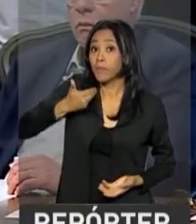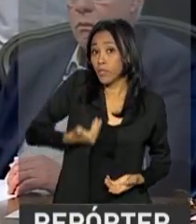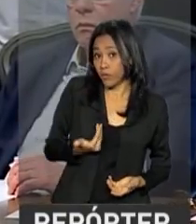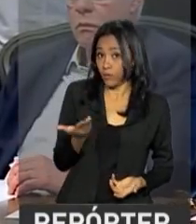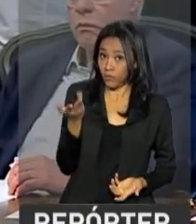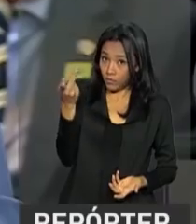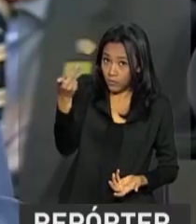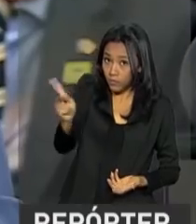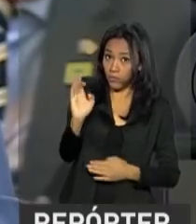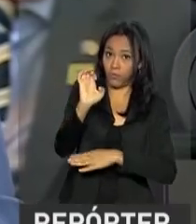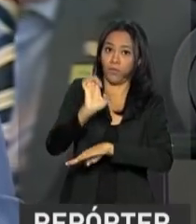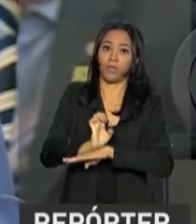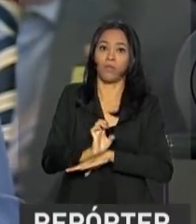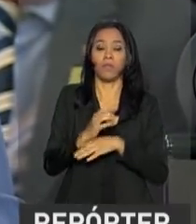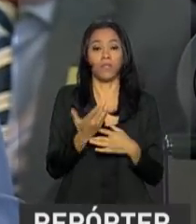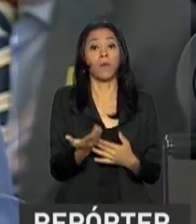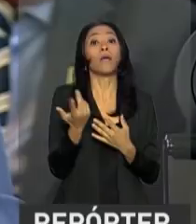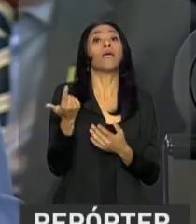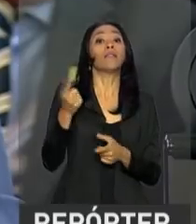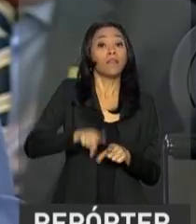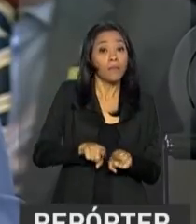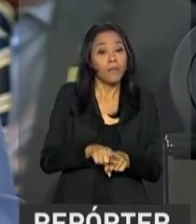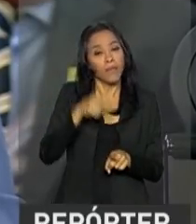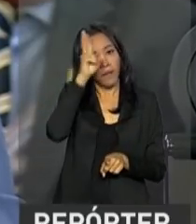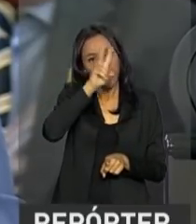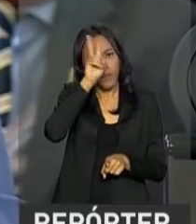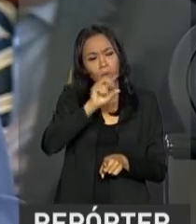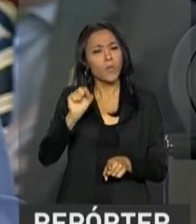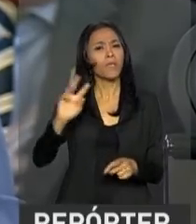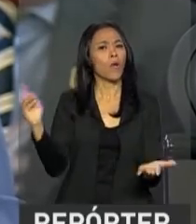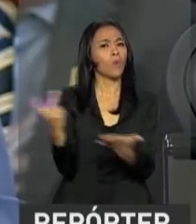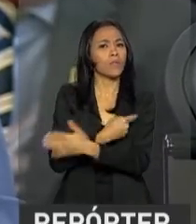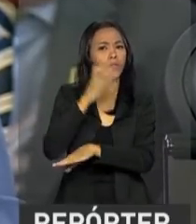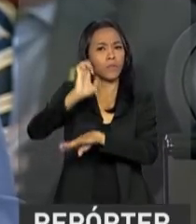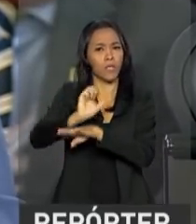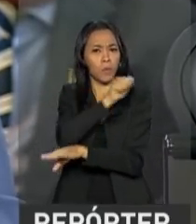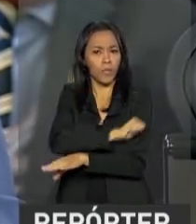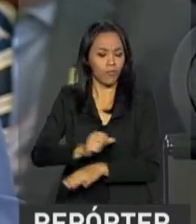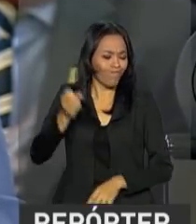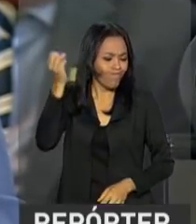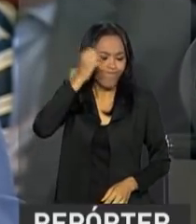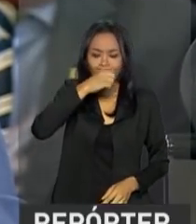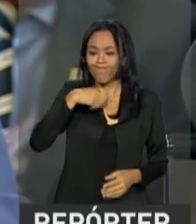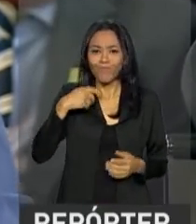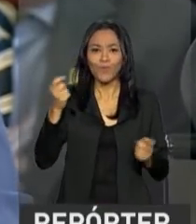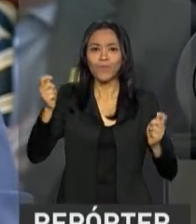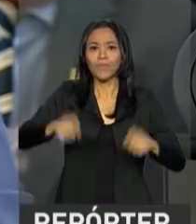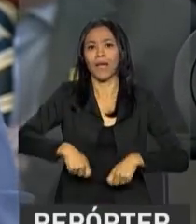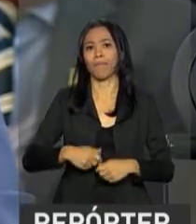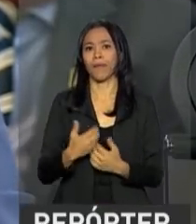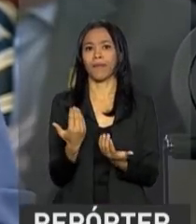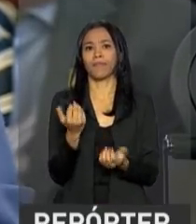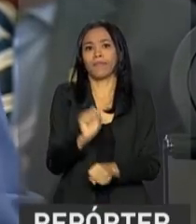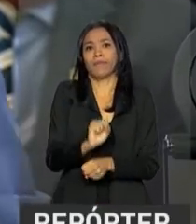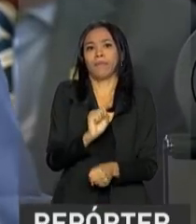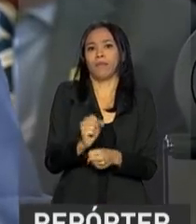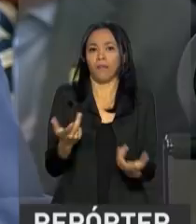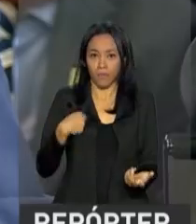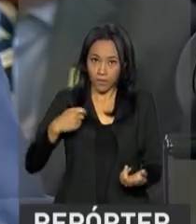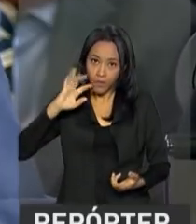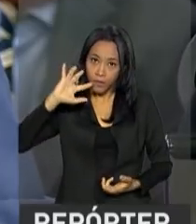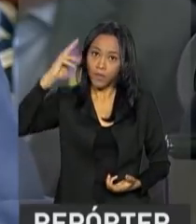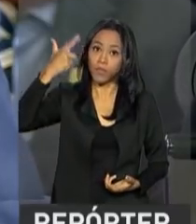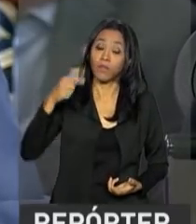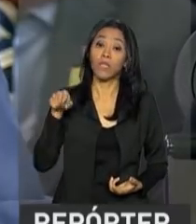locais ele lembrou que a situação atual do rio é intolerável e que a criminalidade que hoje toma conta da cidade